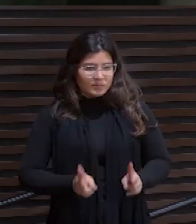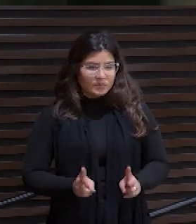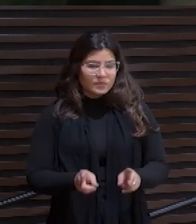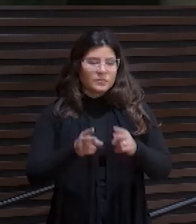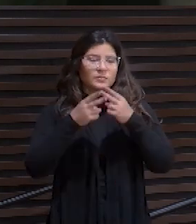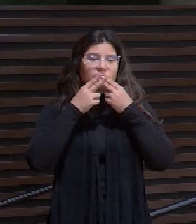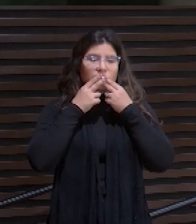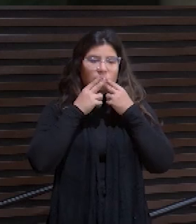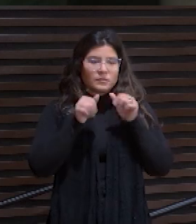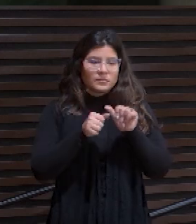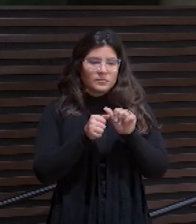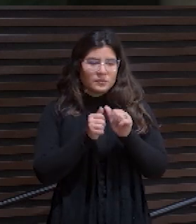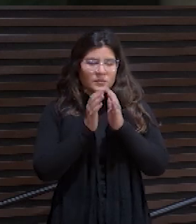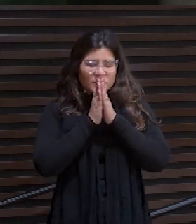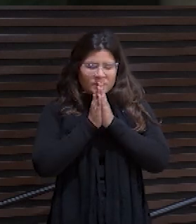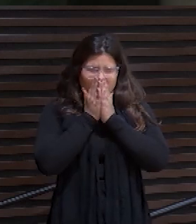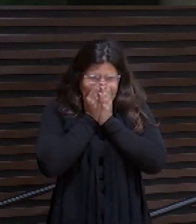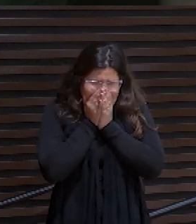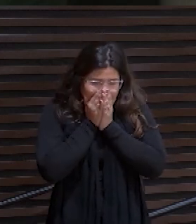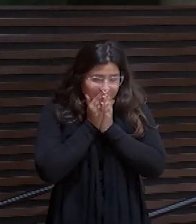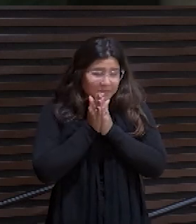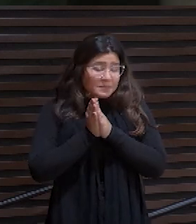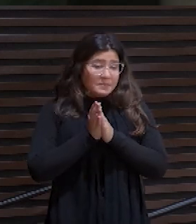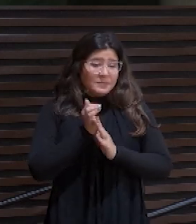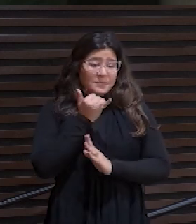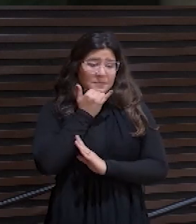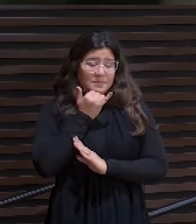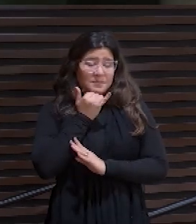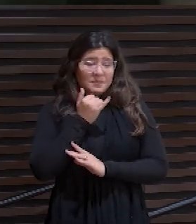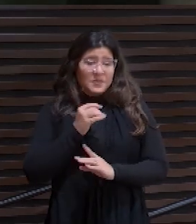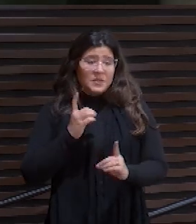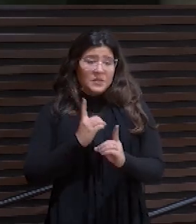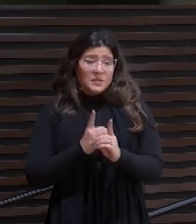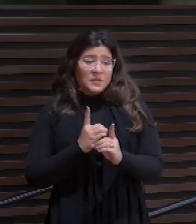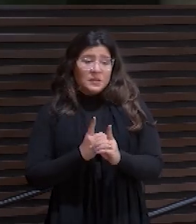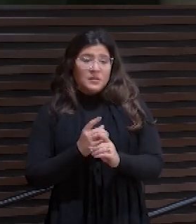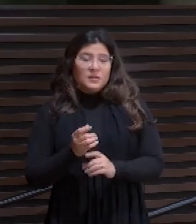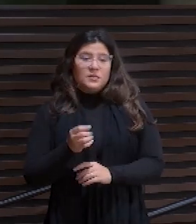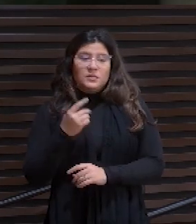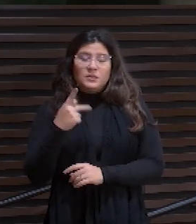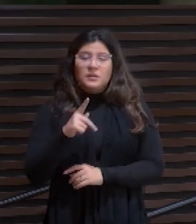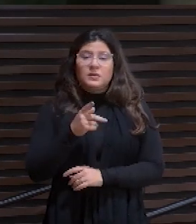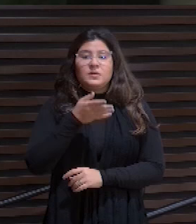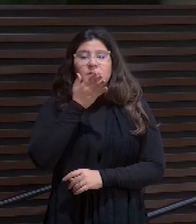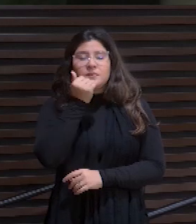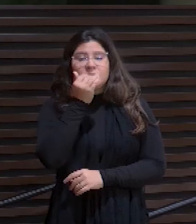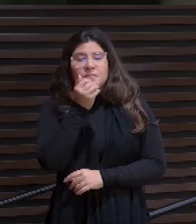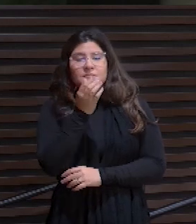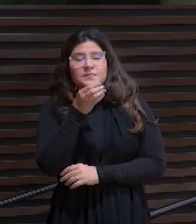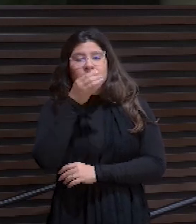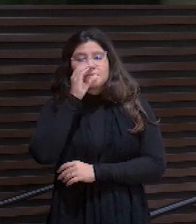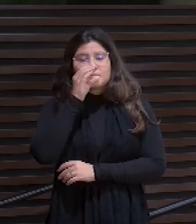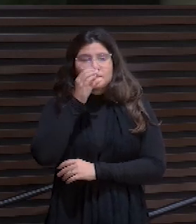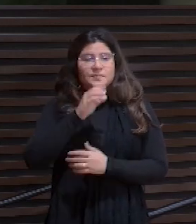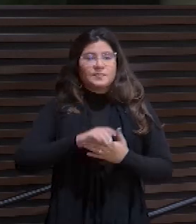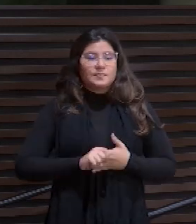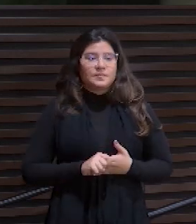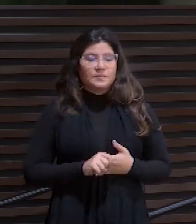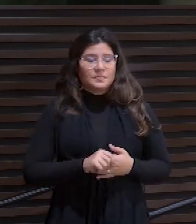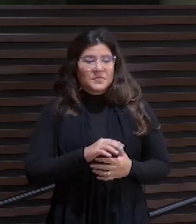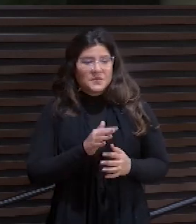fazem orações. Os teus, entretanto, comem e bebem. Então era mais uma vez os fariseus questionando